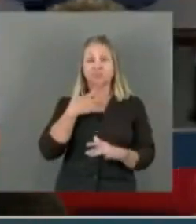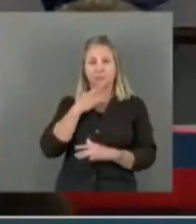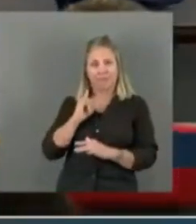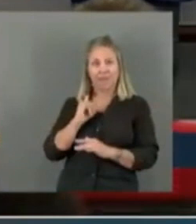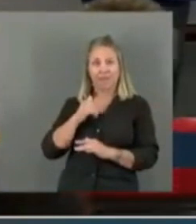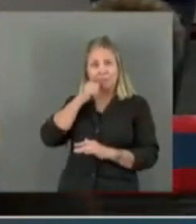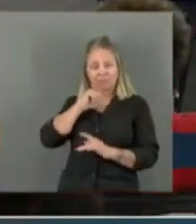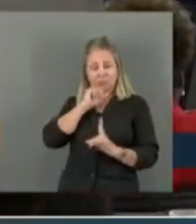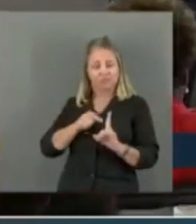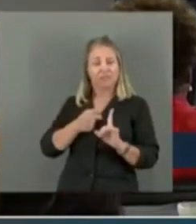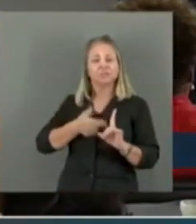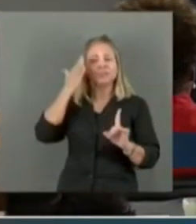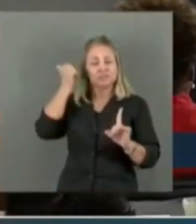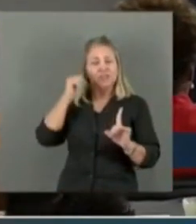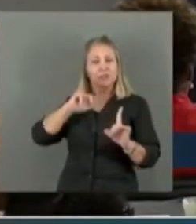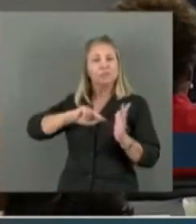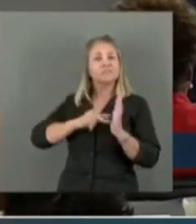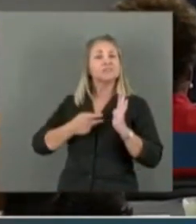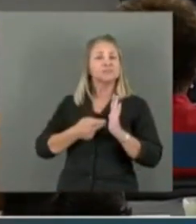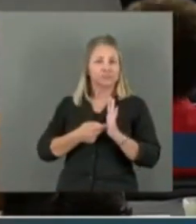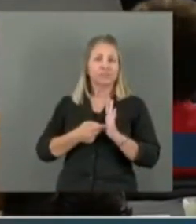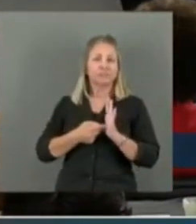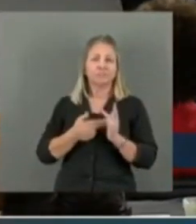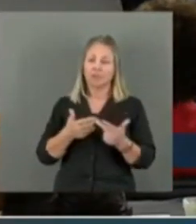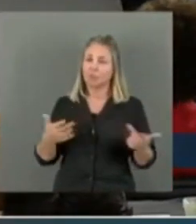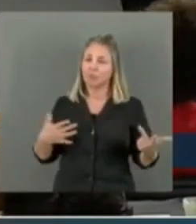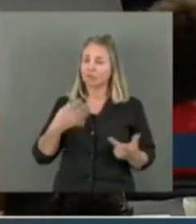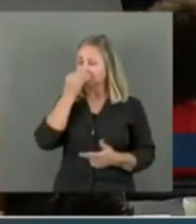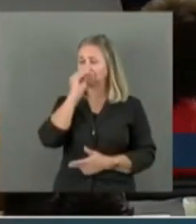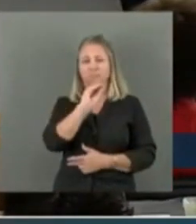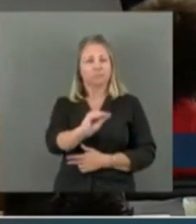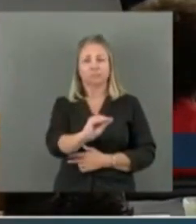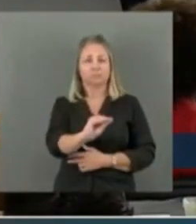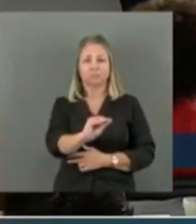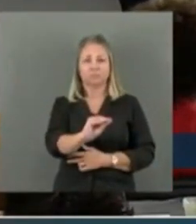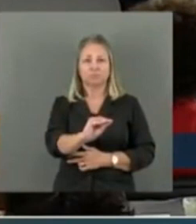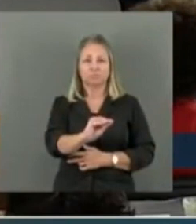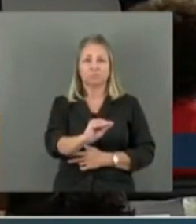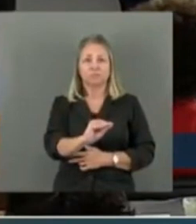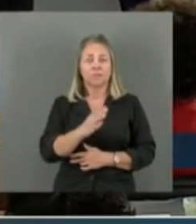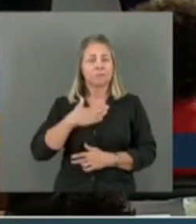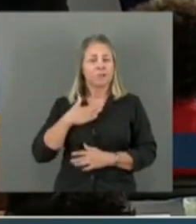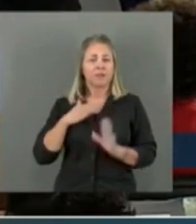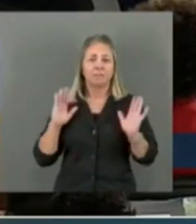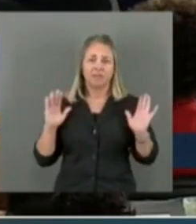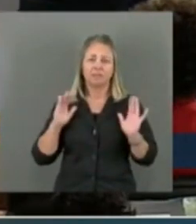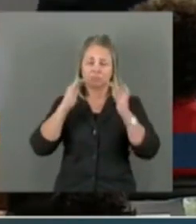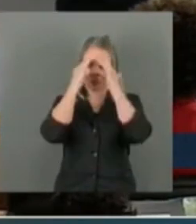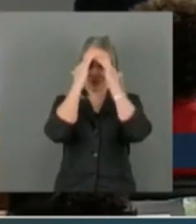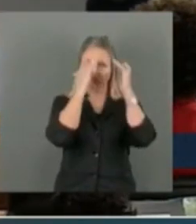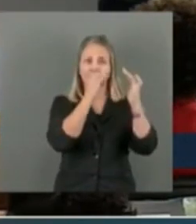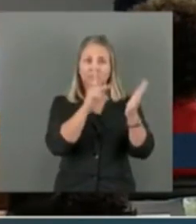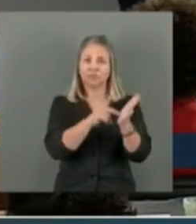inteligência, gentileza possam vencer essa batalha contra fake news e contra essas bobagens, essas teorias da conspiração que a gente